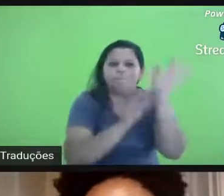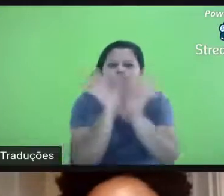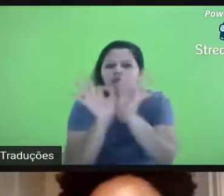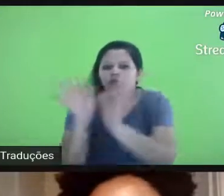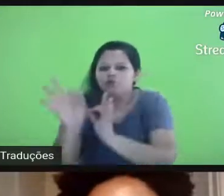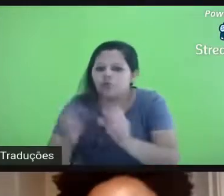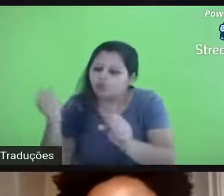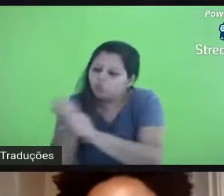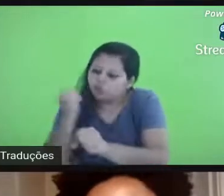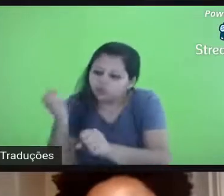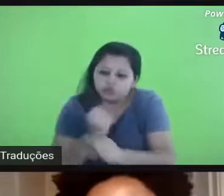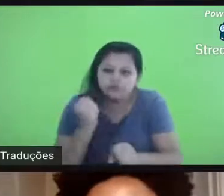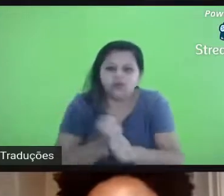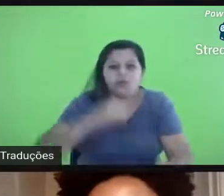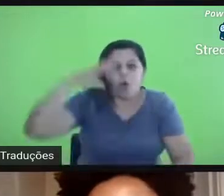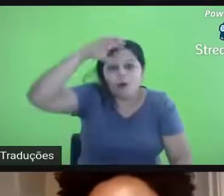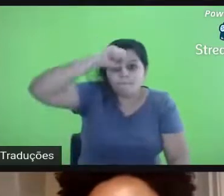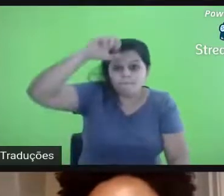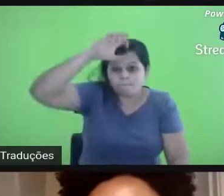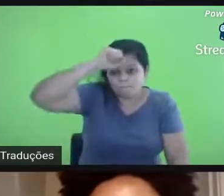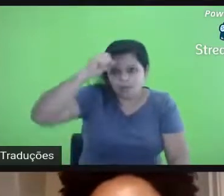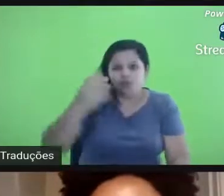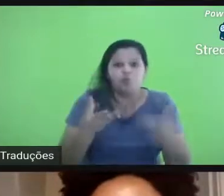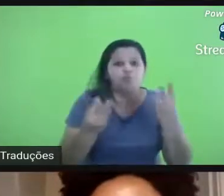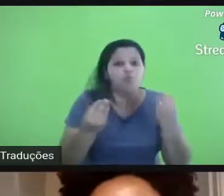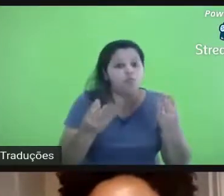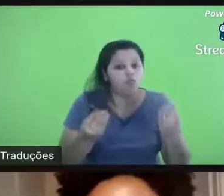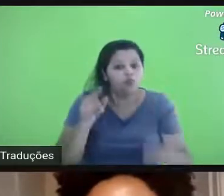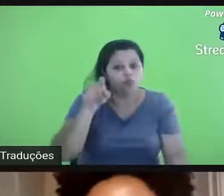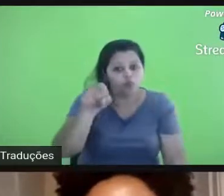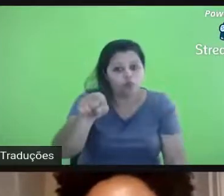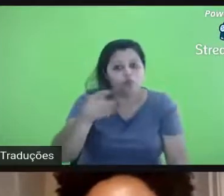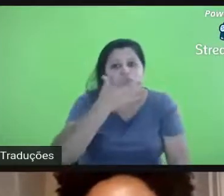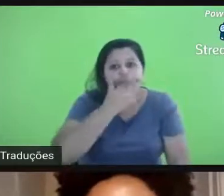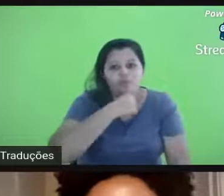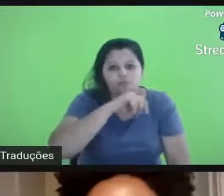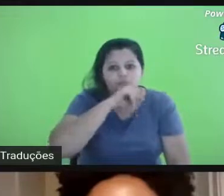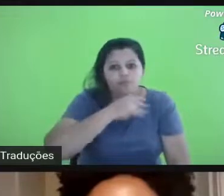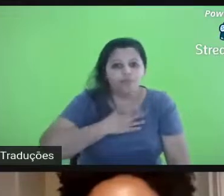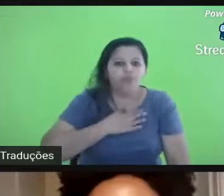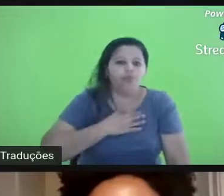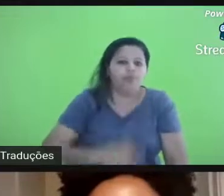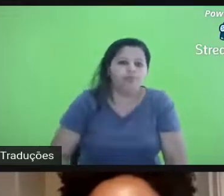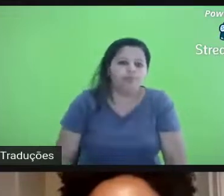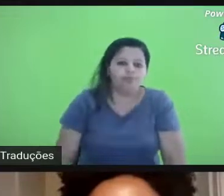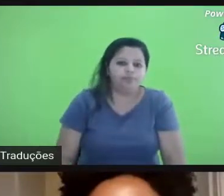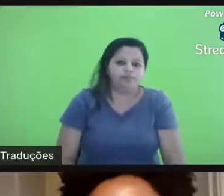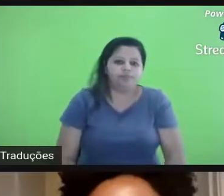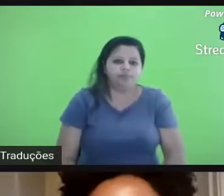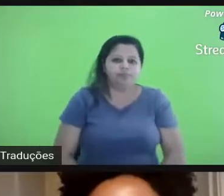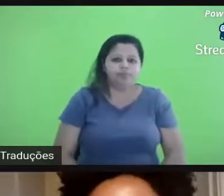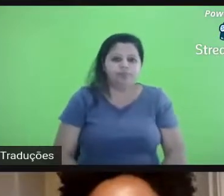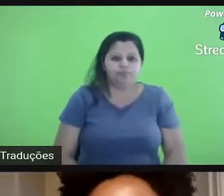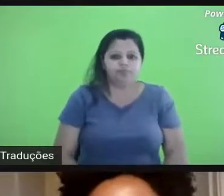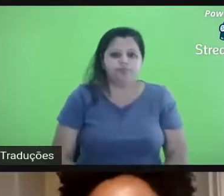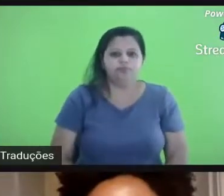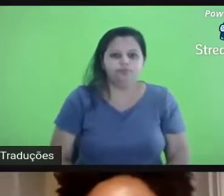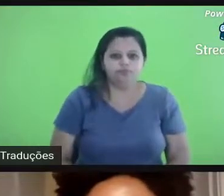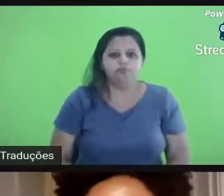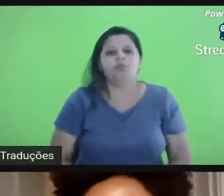com ele, com o meu pai, com o Leandro. isso que a Joyce trouxe,